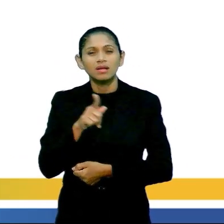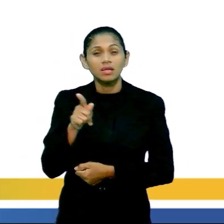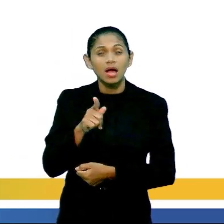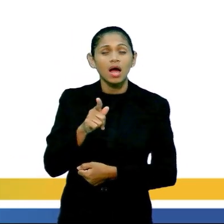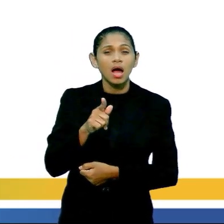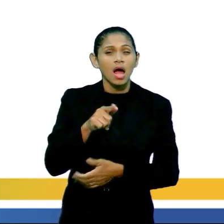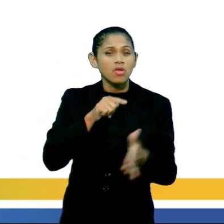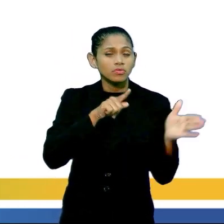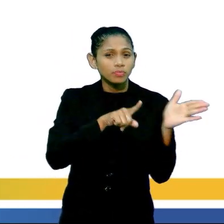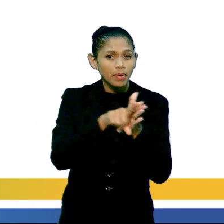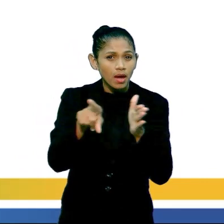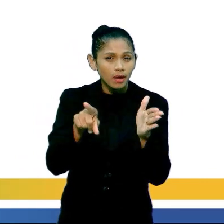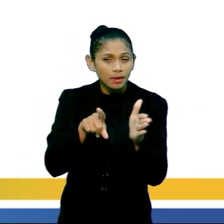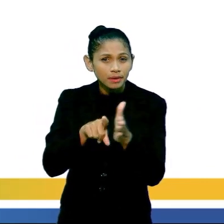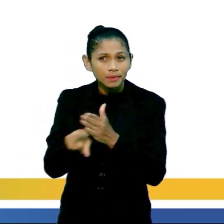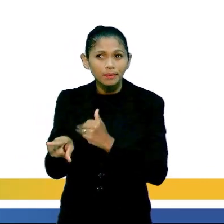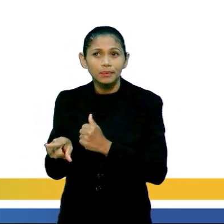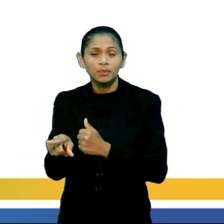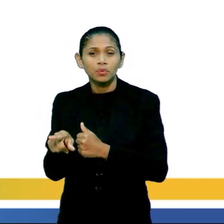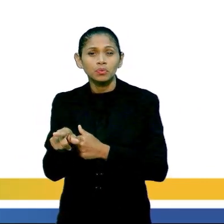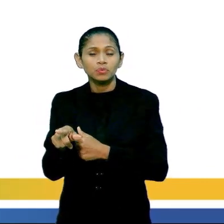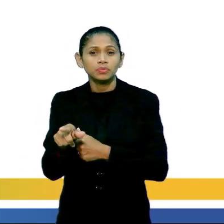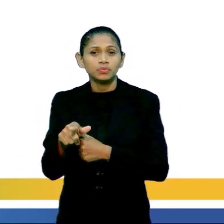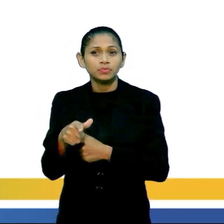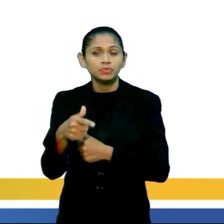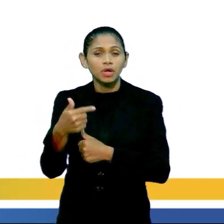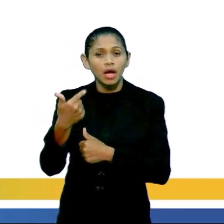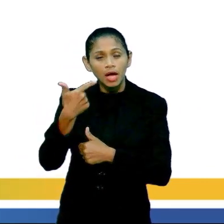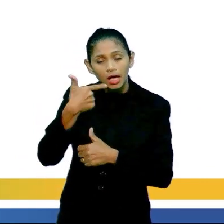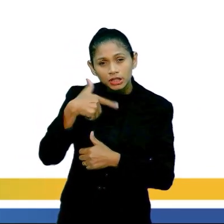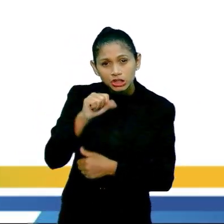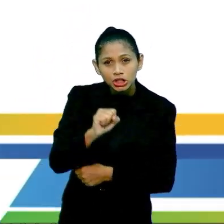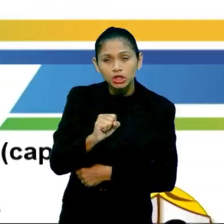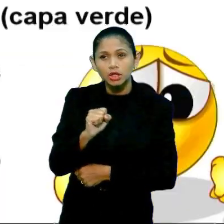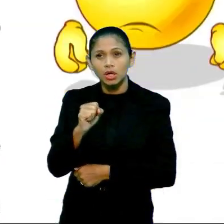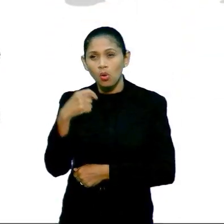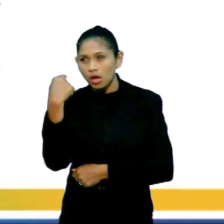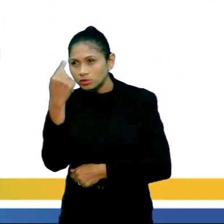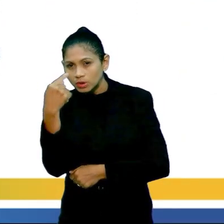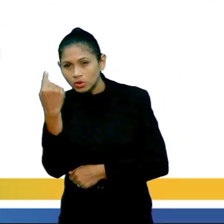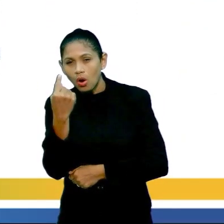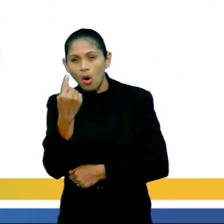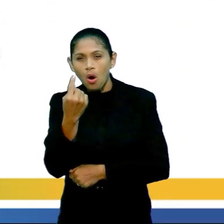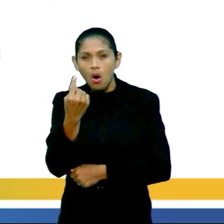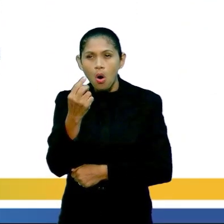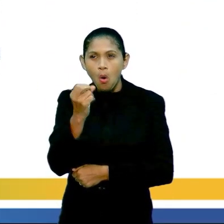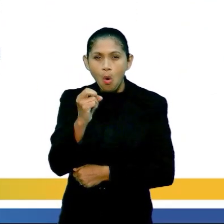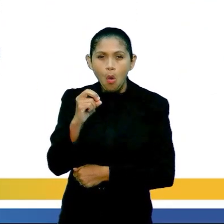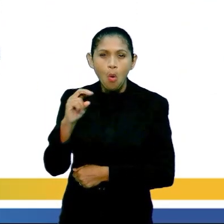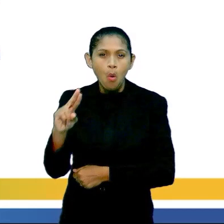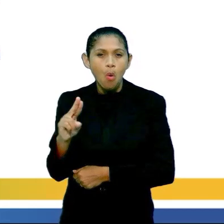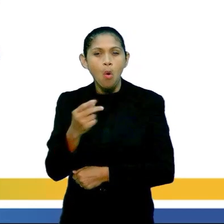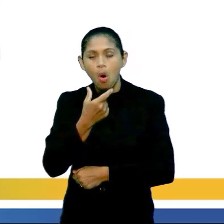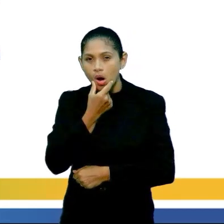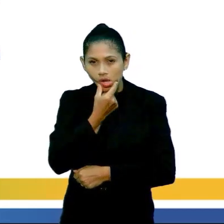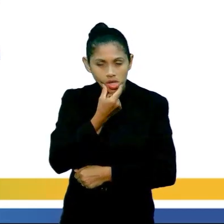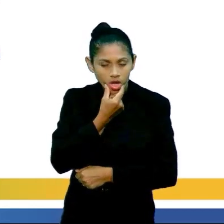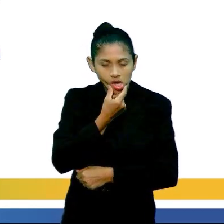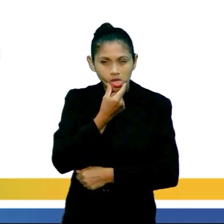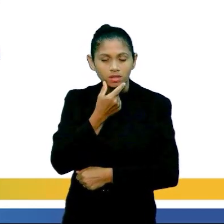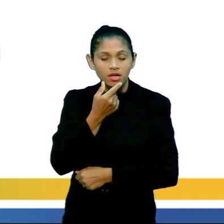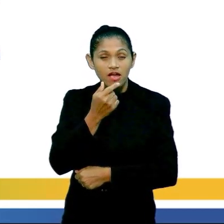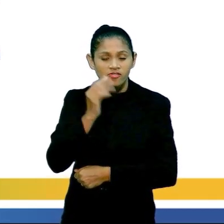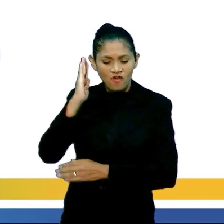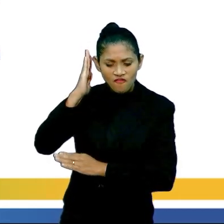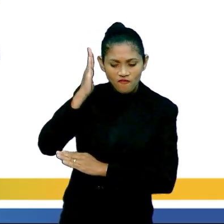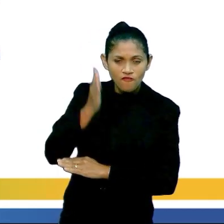né, tendo você escolhido espanhol ou inglês, você tem que ir direto para o enunciado. Para quê,